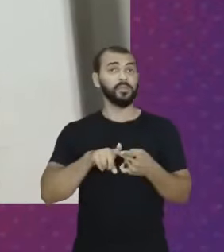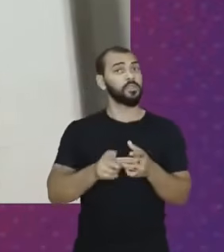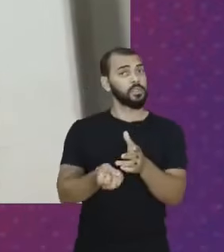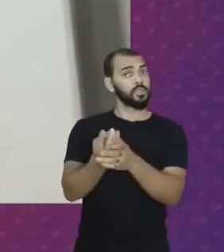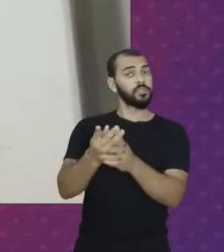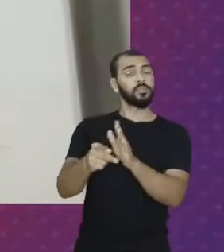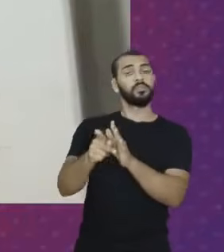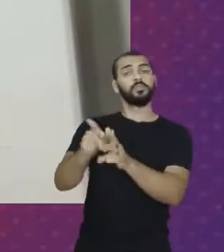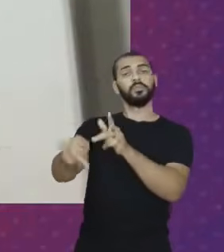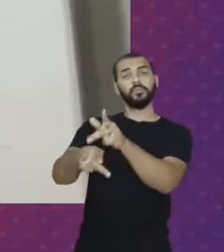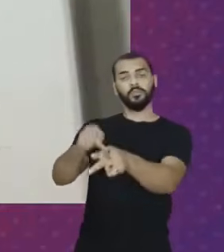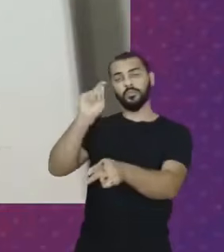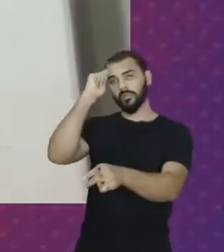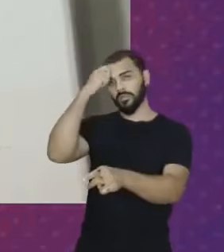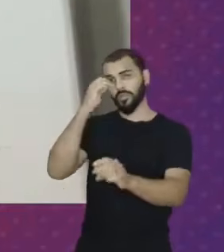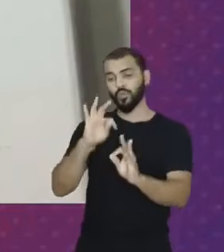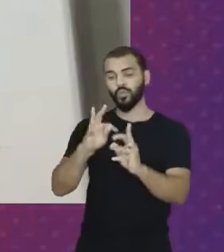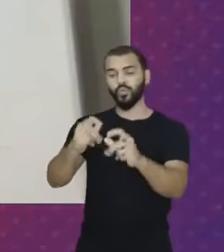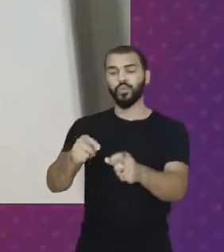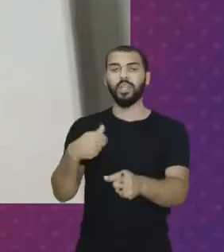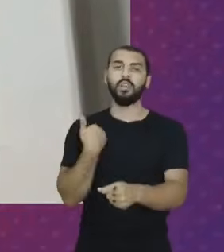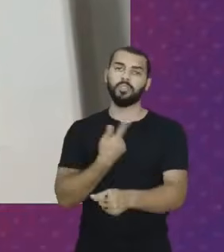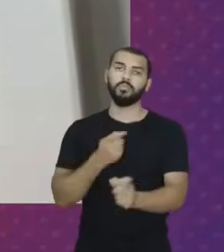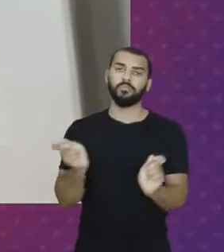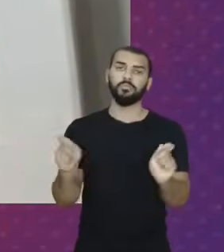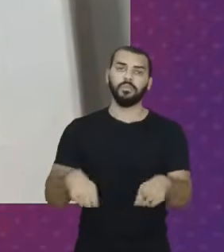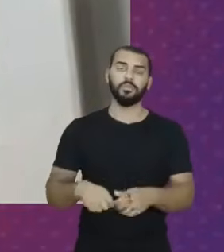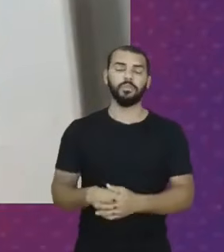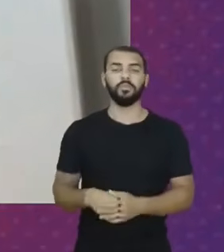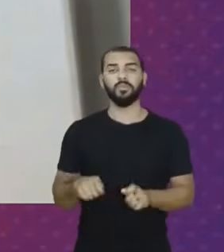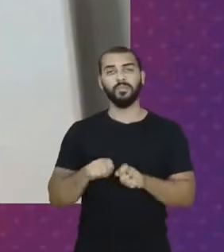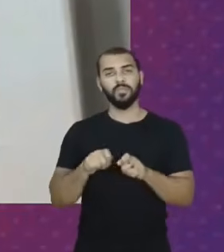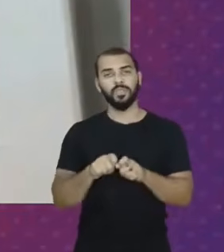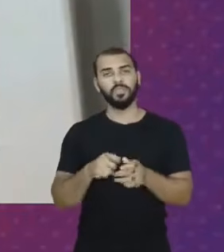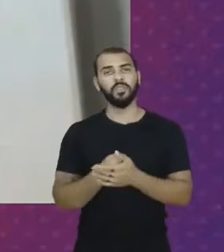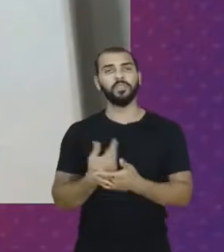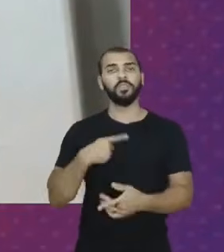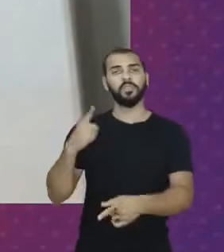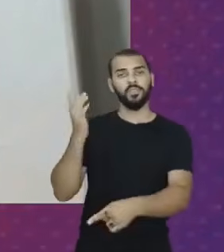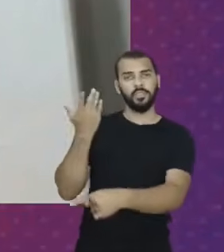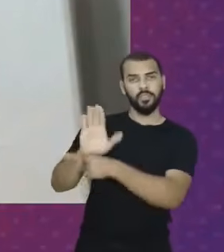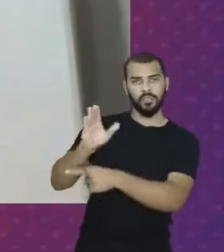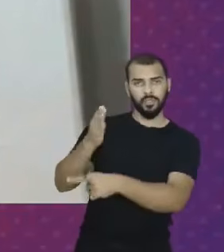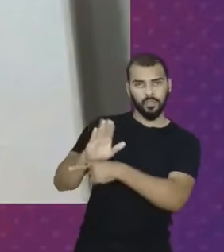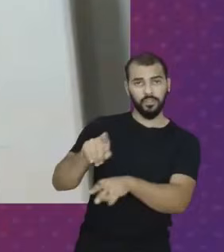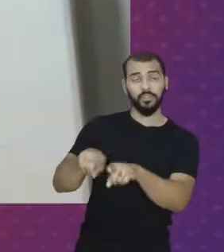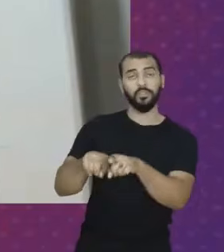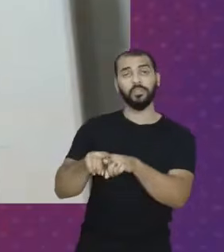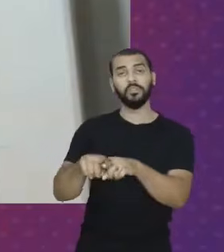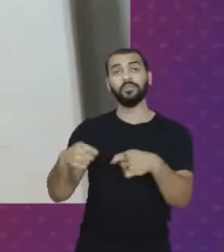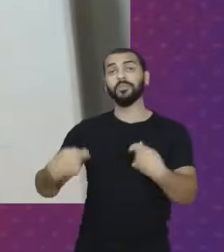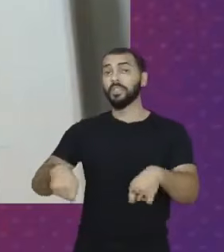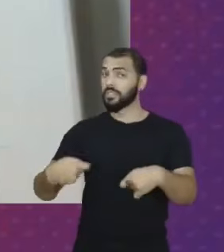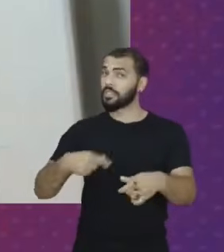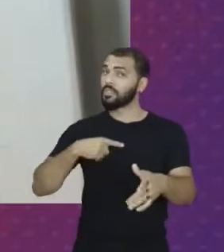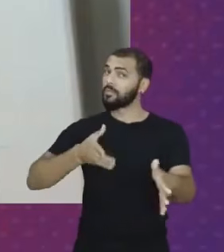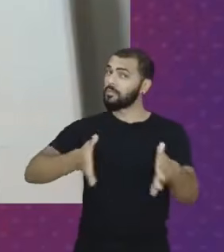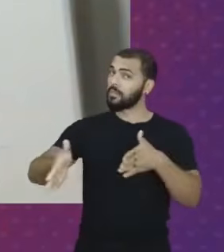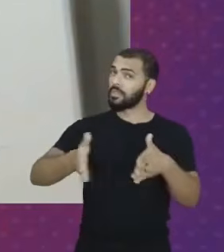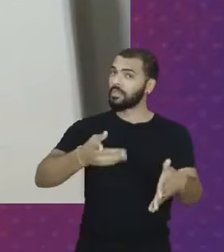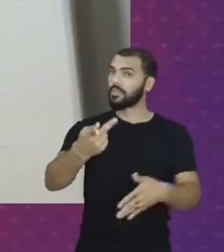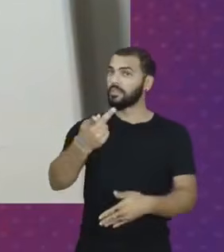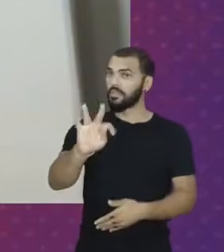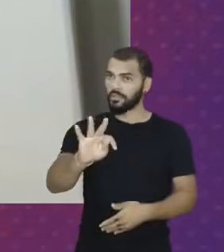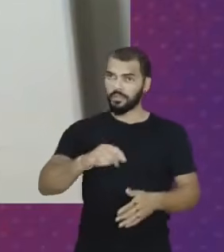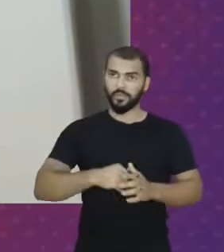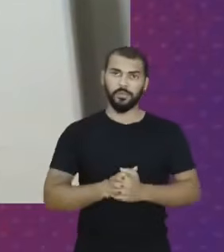para a população negra. Tudo isso nós podemos fazer, o auxílio para essa organização pode ser feito, deve ser feito por um mandato petista.